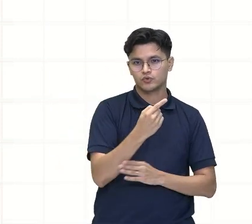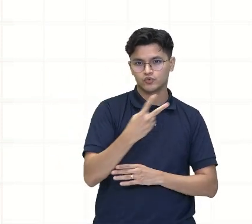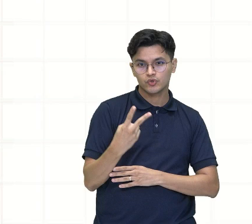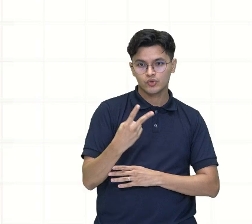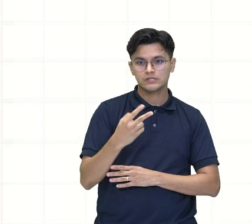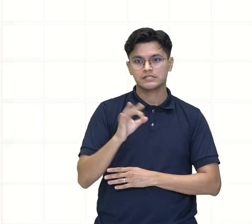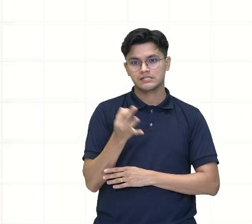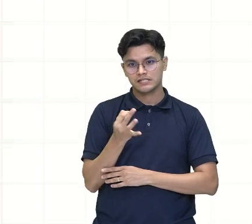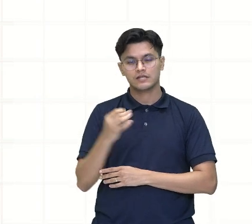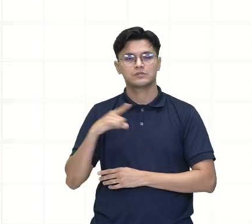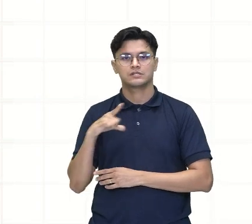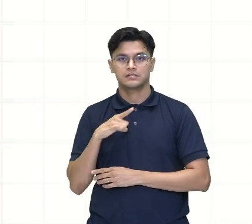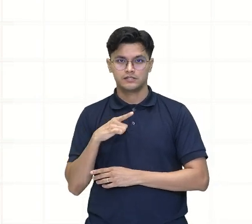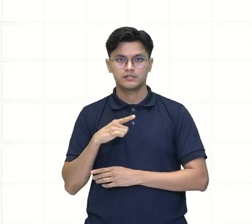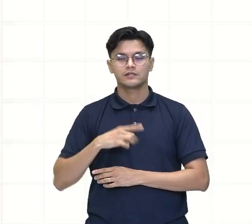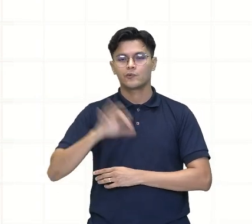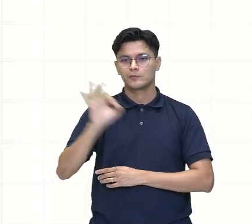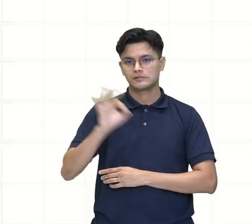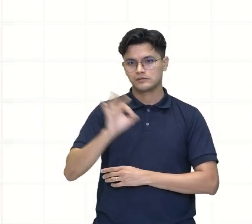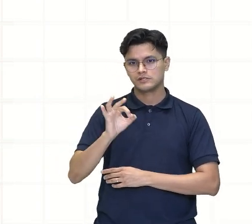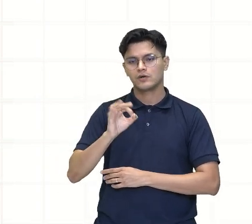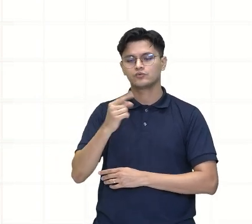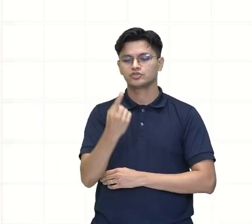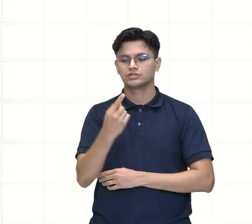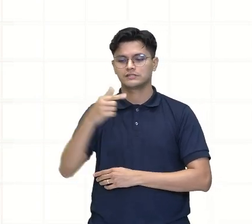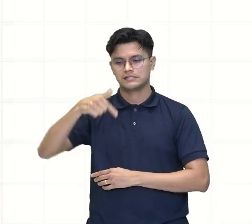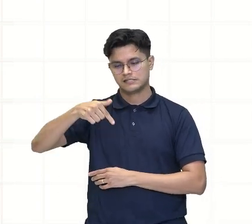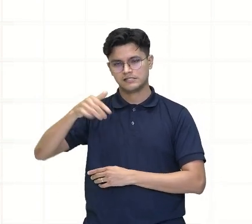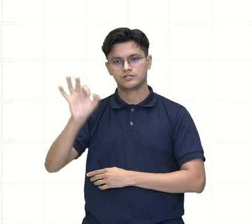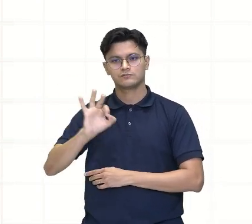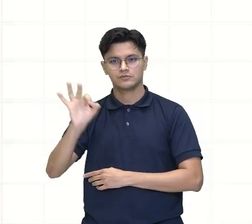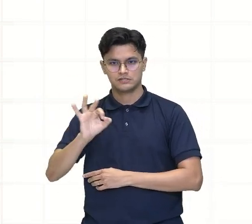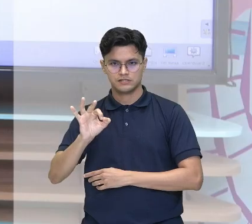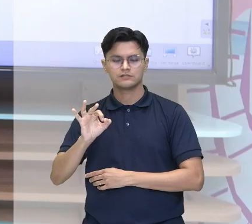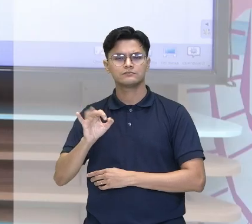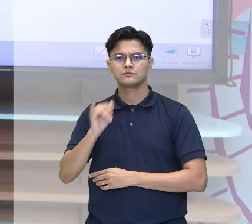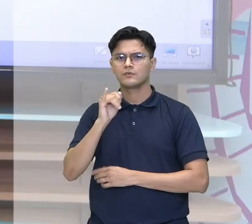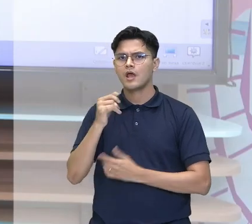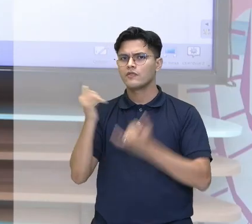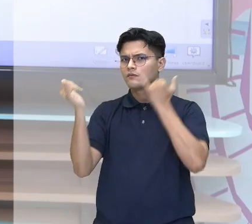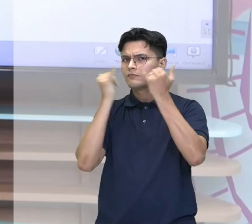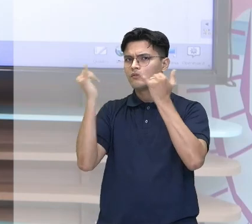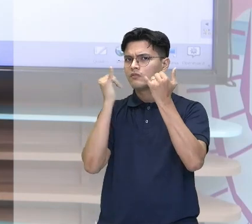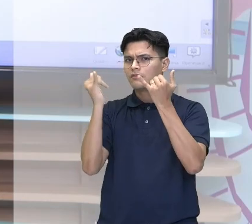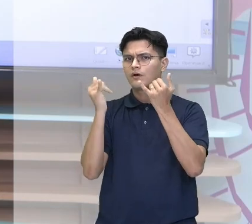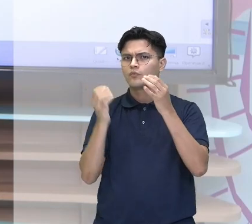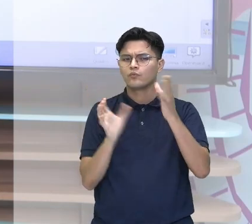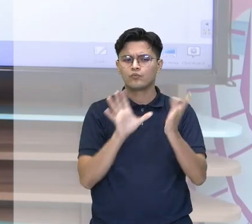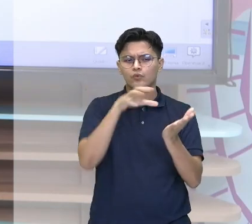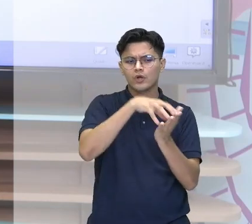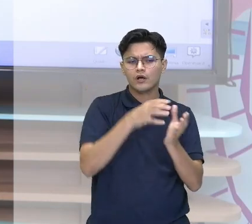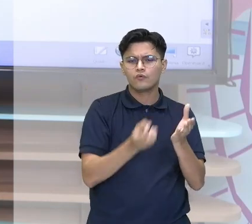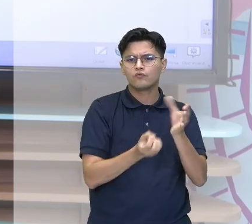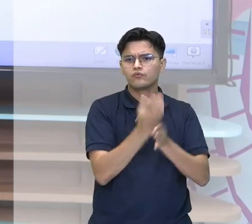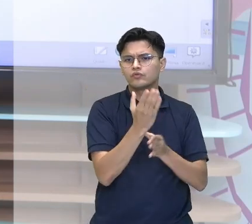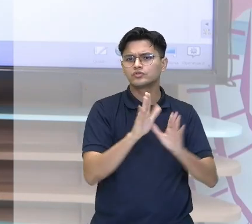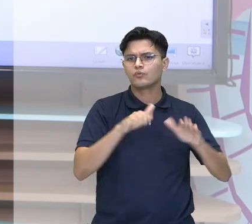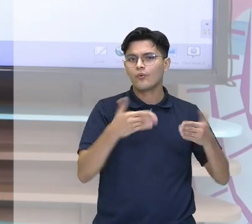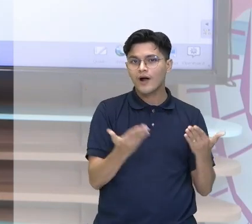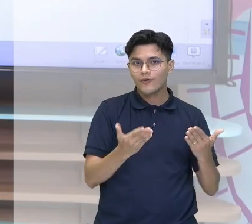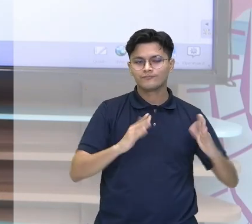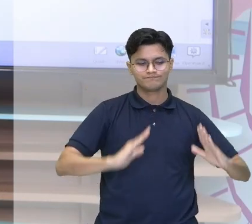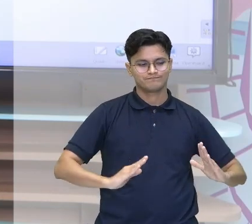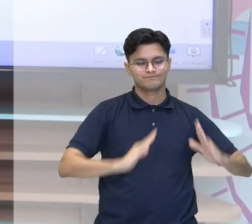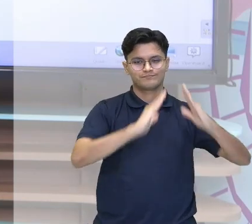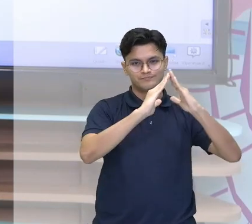17%. Esses dados desse infográfico, ele pode ter sido retirado, por exemplo, de uma pirâmide etária. E aí foi